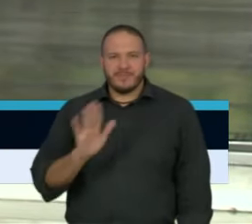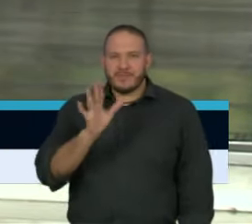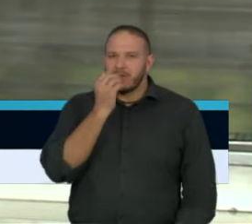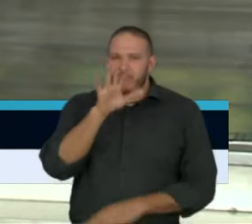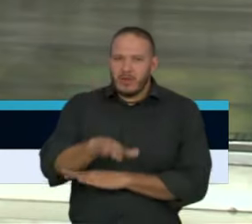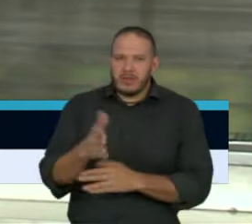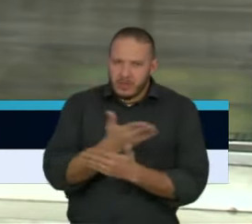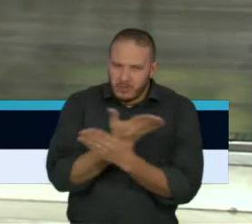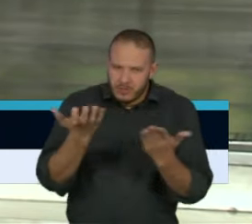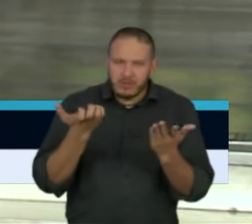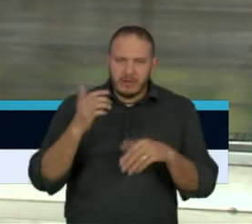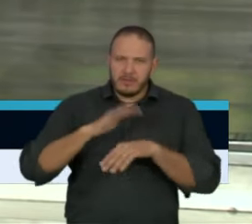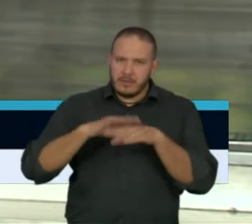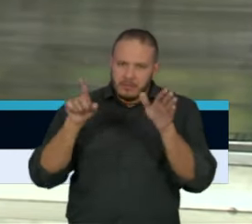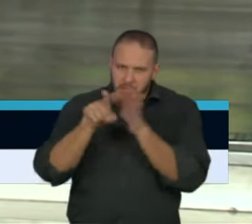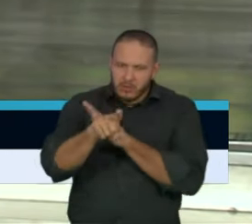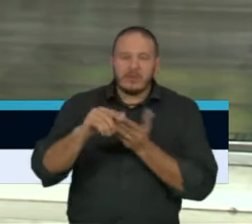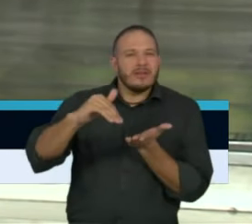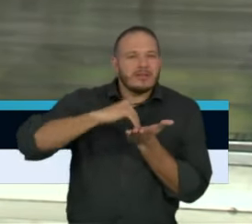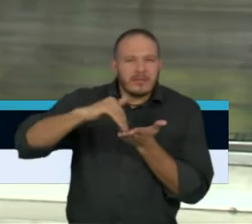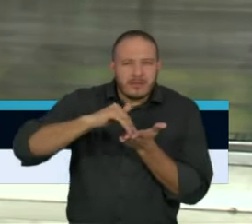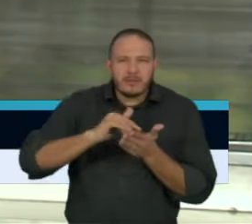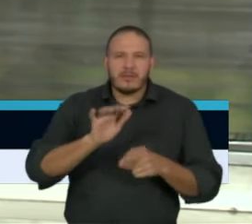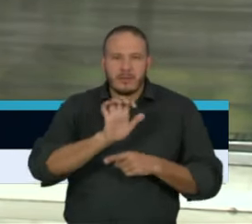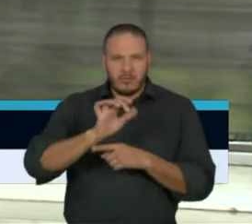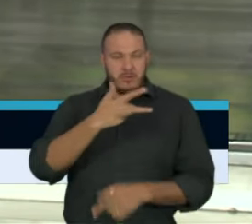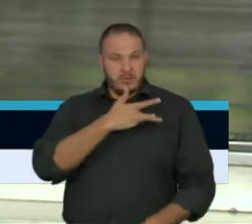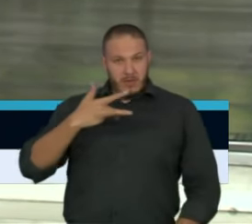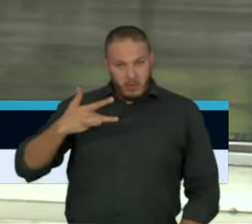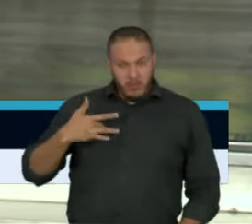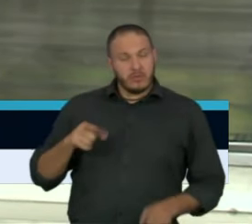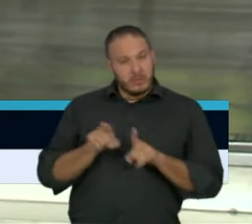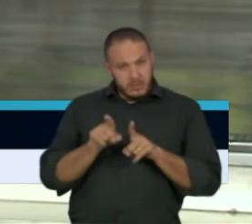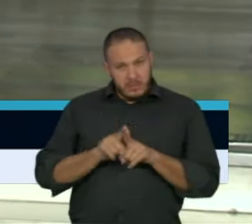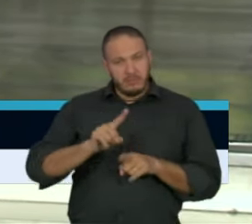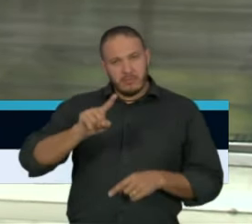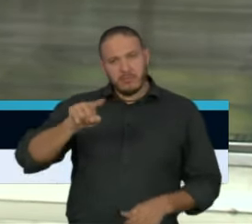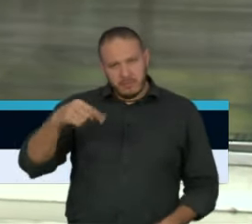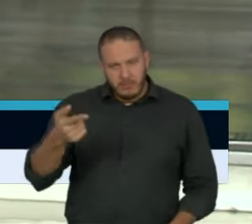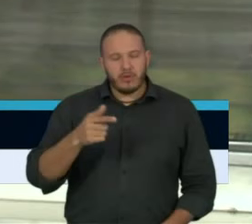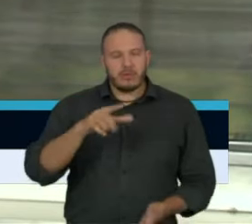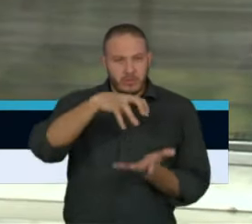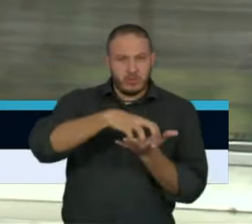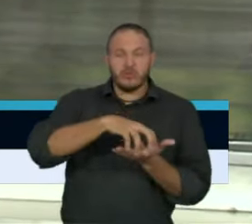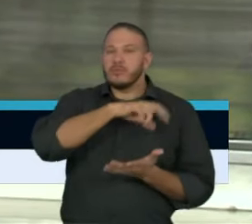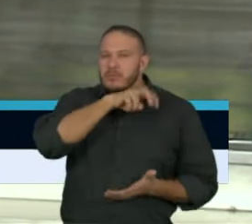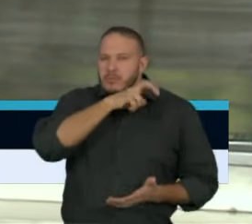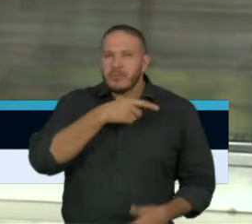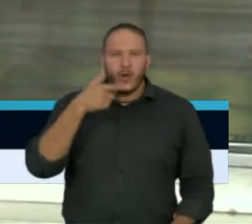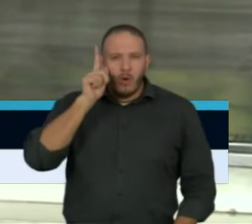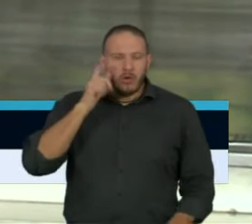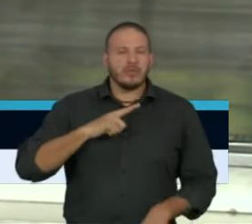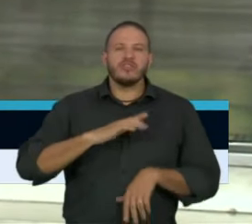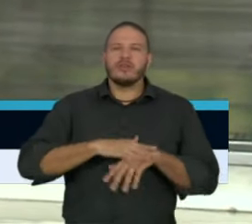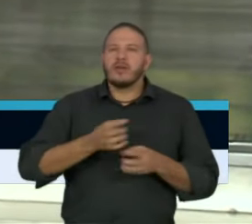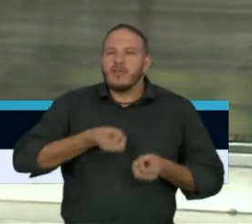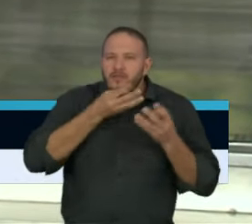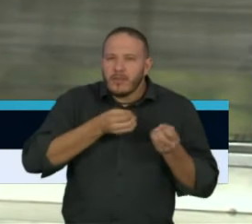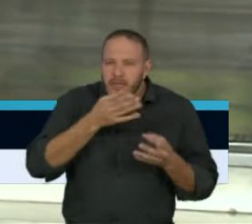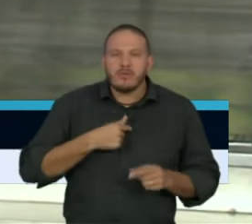Eu quero fazer a pergunta aí para o secretário estadual de saúde e também para o diretor do Instituto Butantan. Ontem havia informação de que sairiam